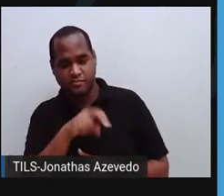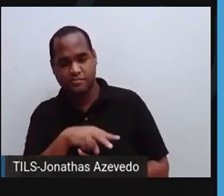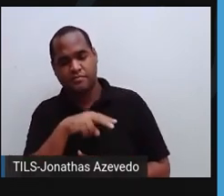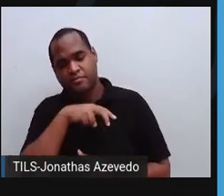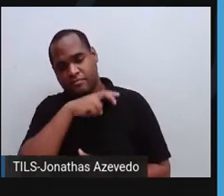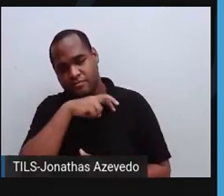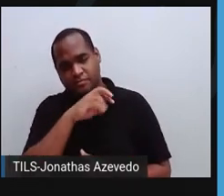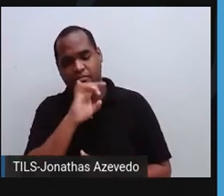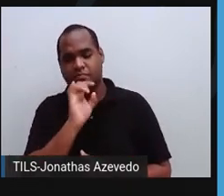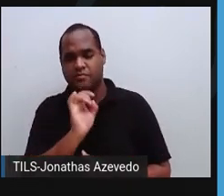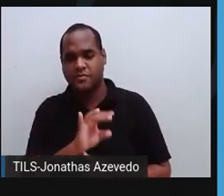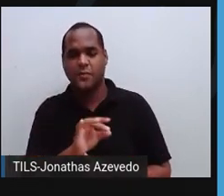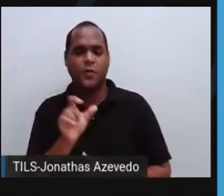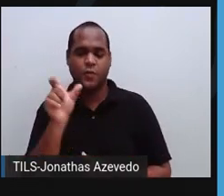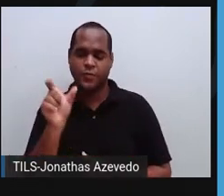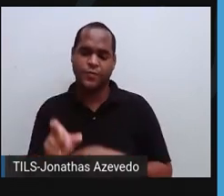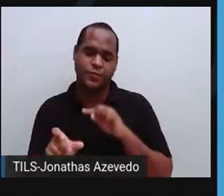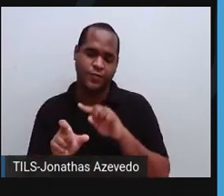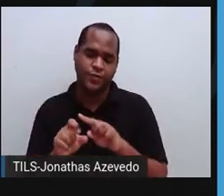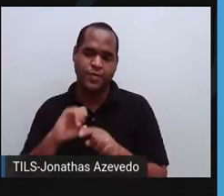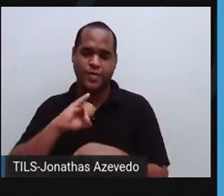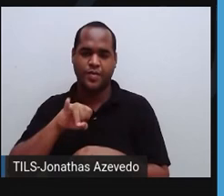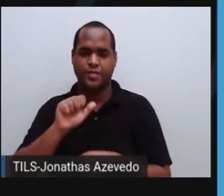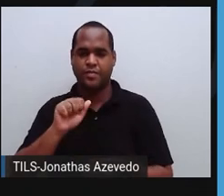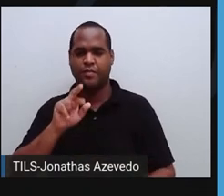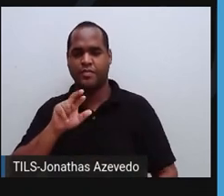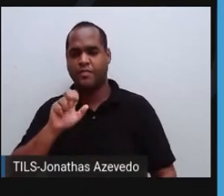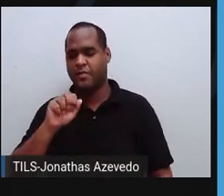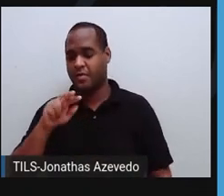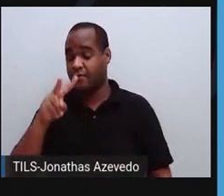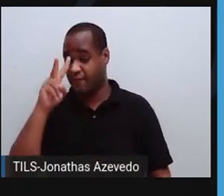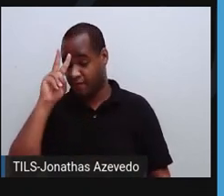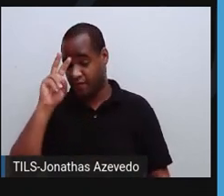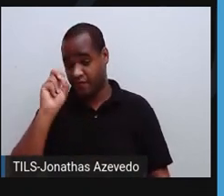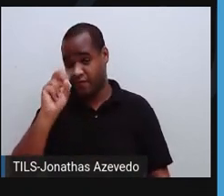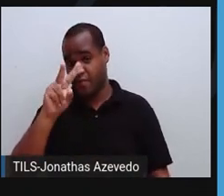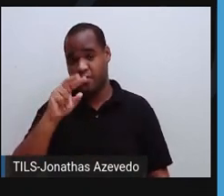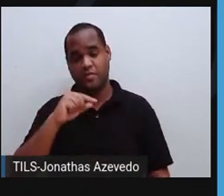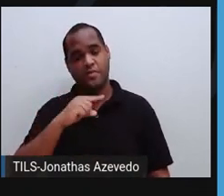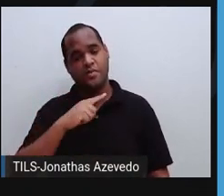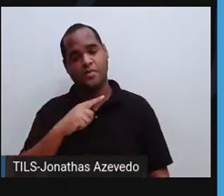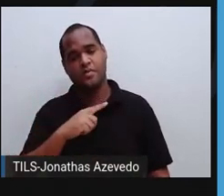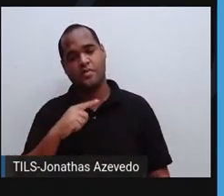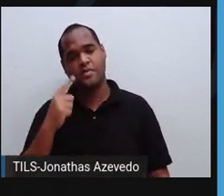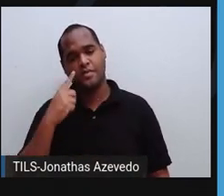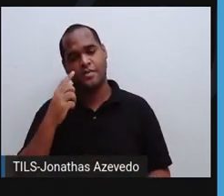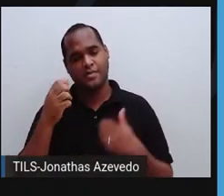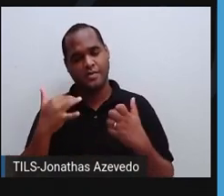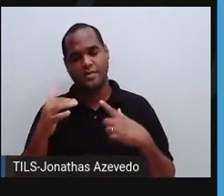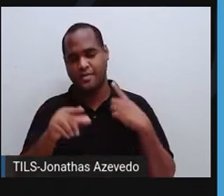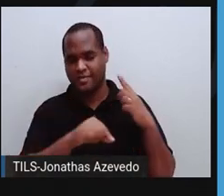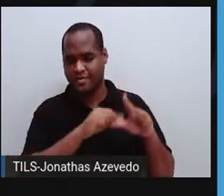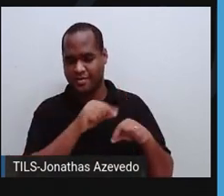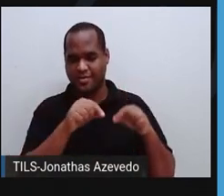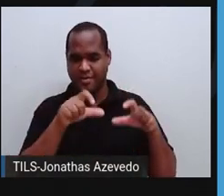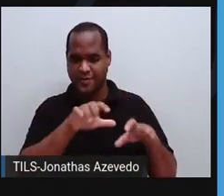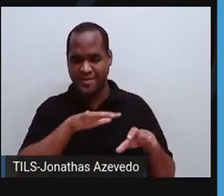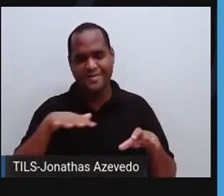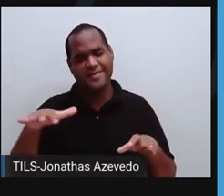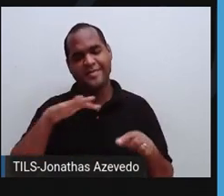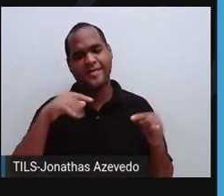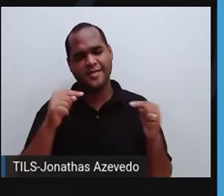existia ali? Apenas de jararacas com venenos potentes. Foi as que foram selecionadas pelo ambiente. Você entendeu?